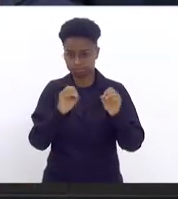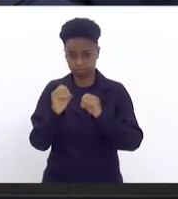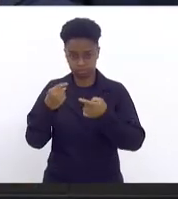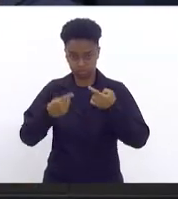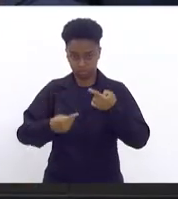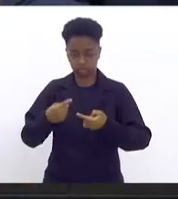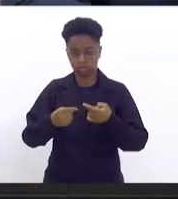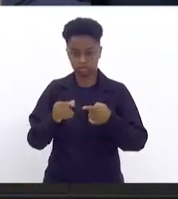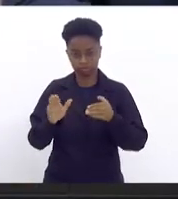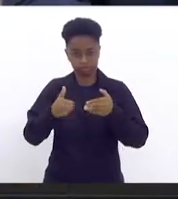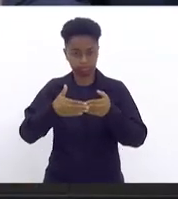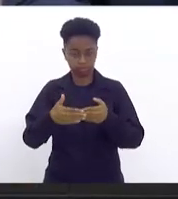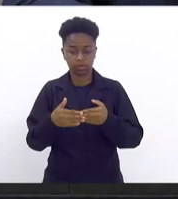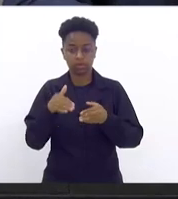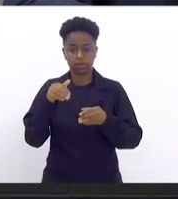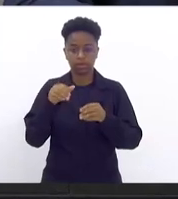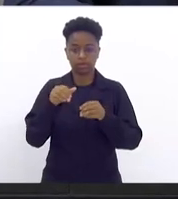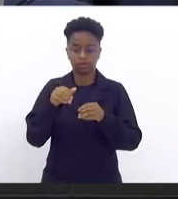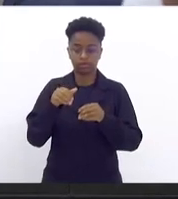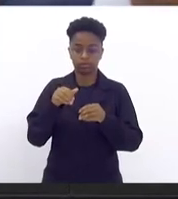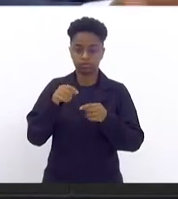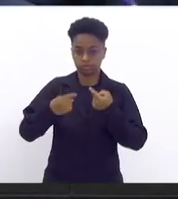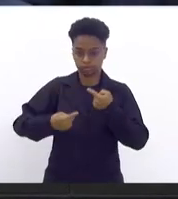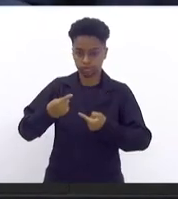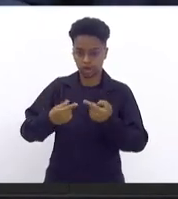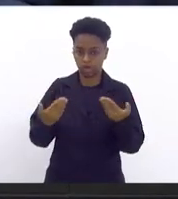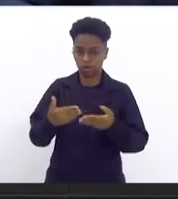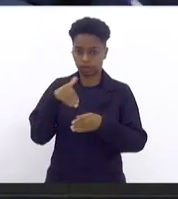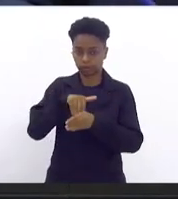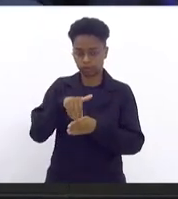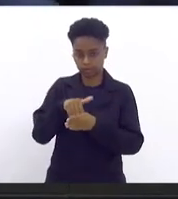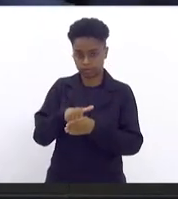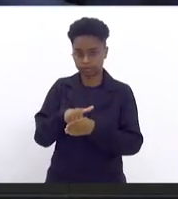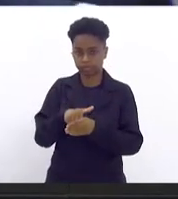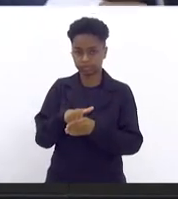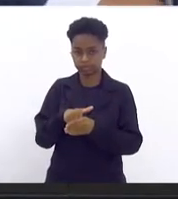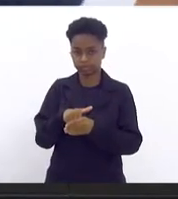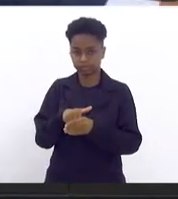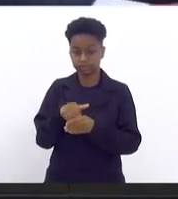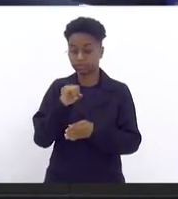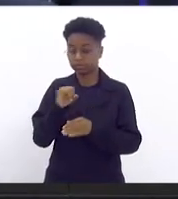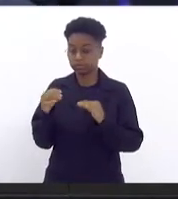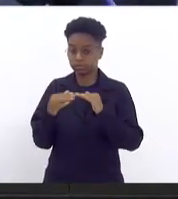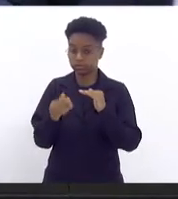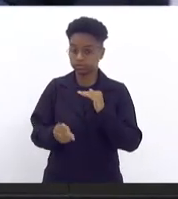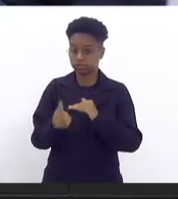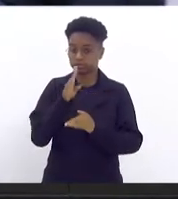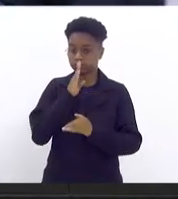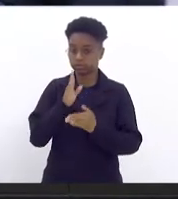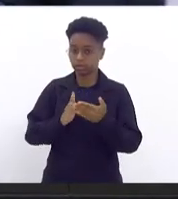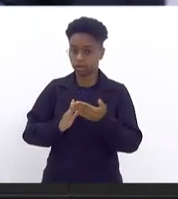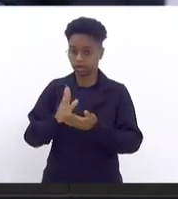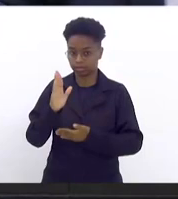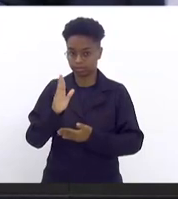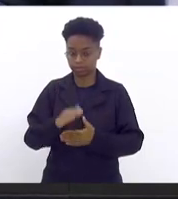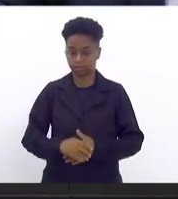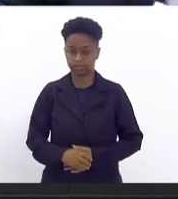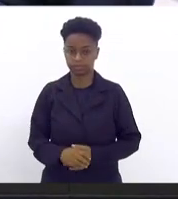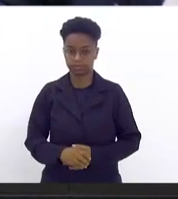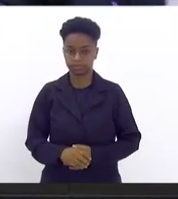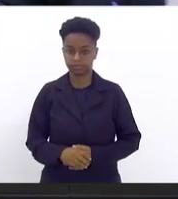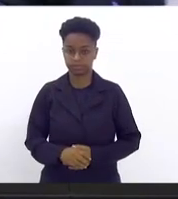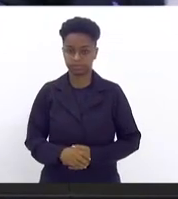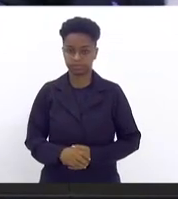havendo quem queira discutir, encerrada a discussão, em votação, os senhores que aprovam permaneçam como estão,